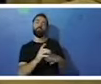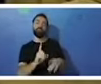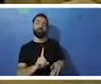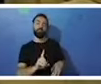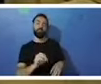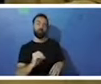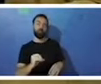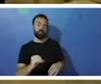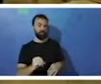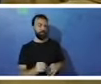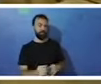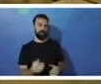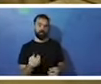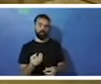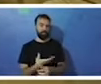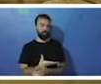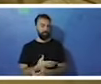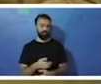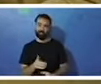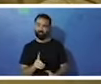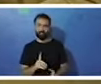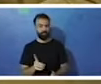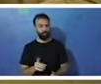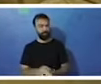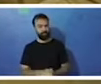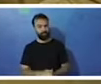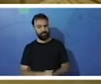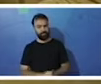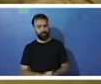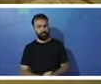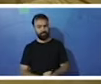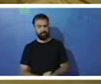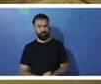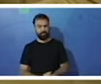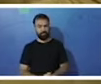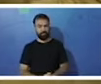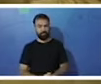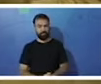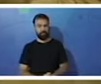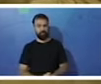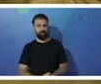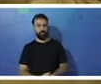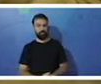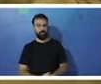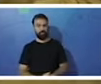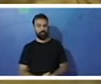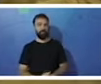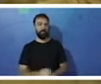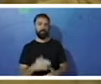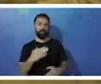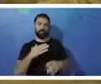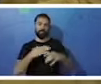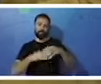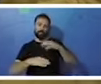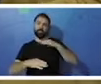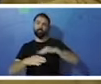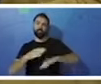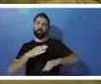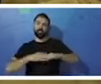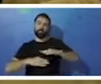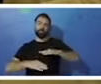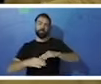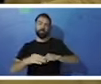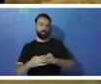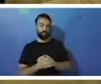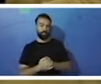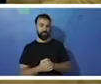termina aqui. Então, nesse momento que vai até aqui, ó, 120, eu vou precisar de um pouco a mais, de um pouco além